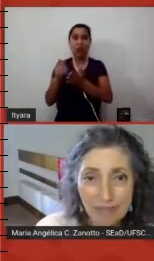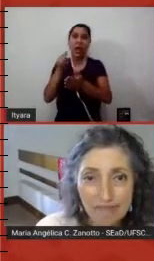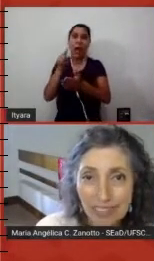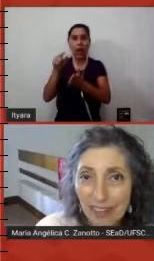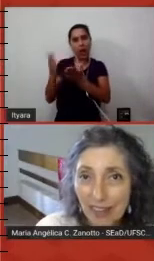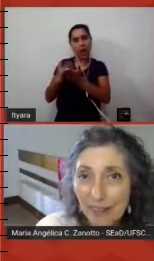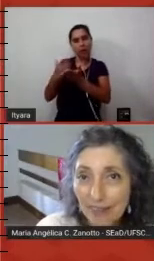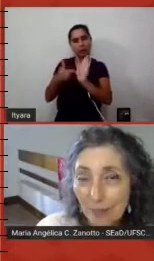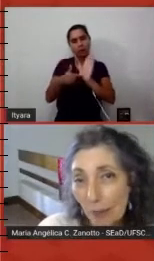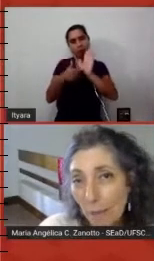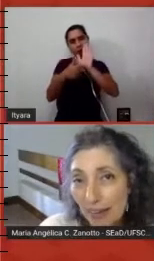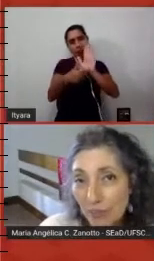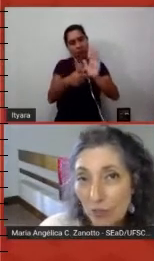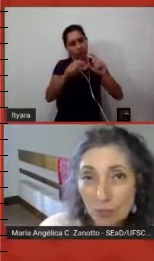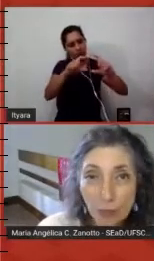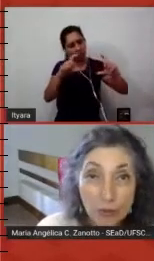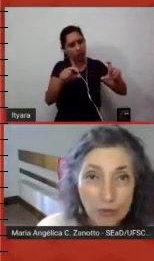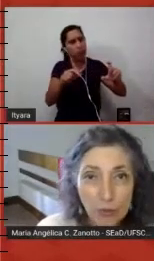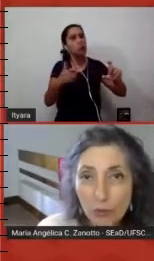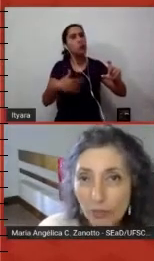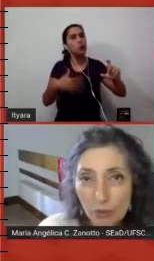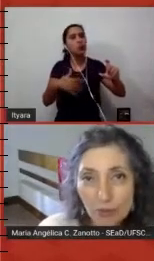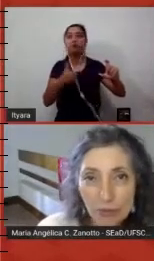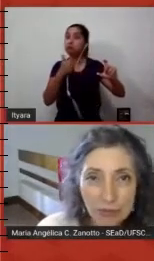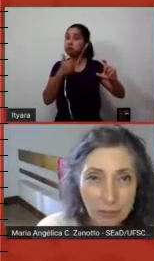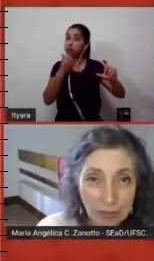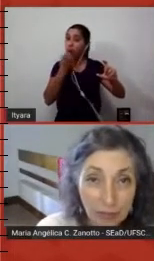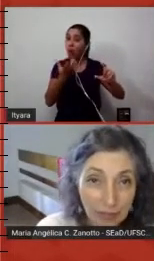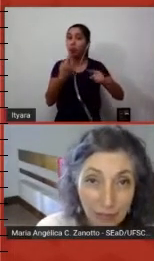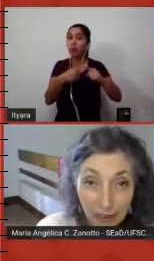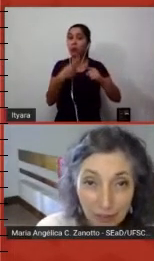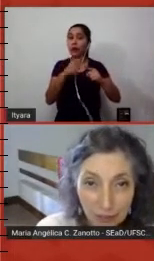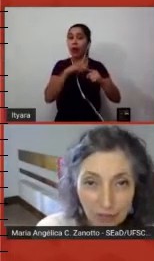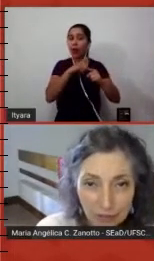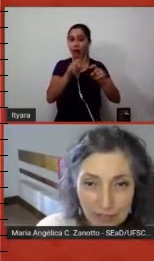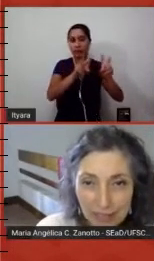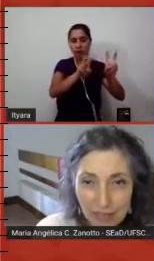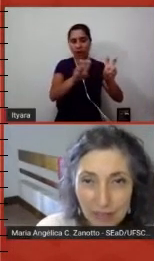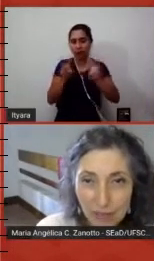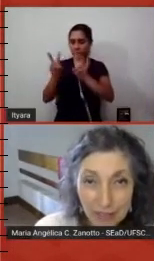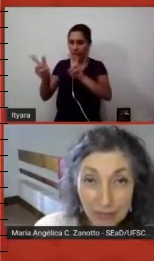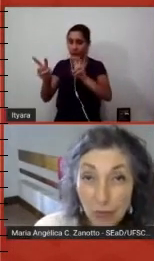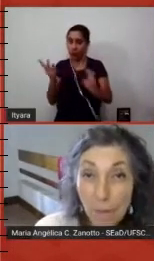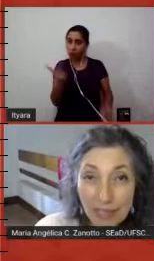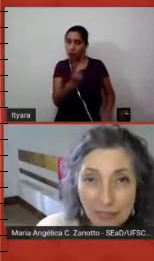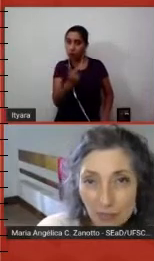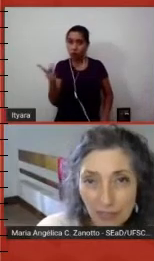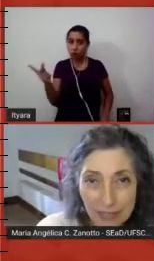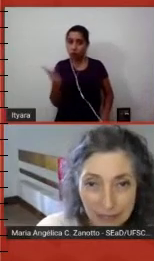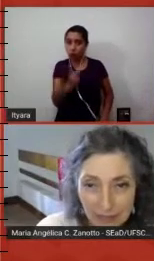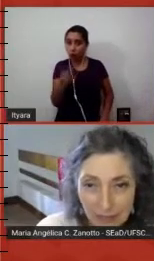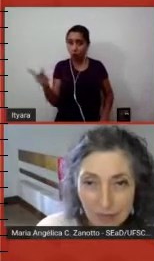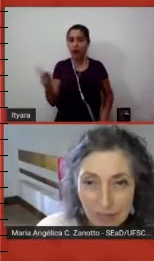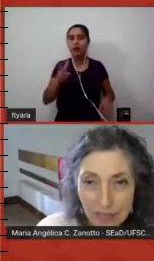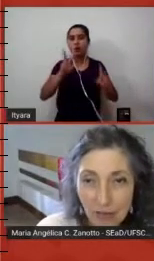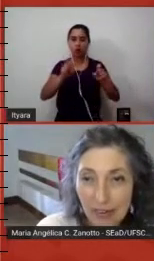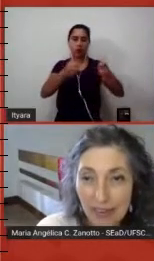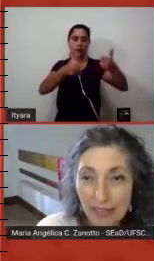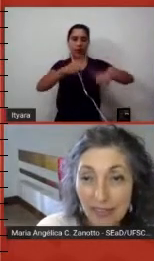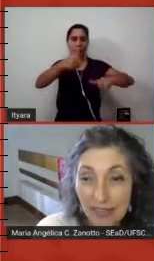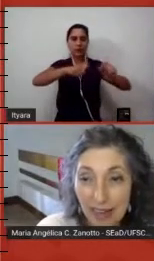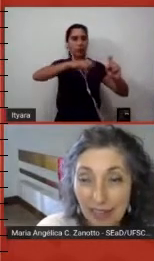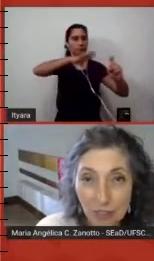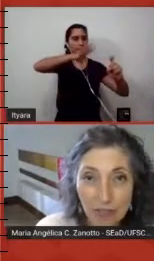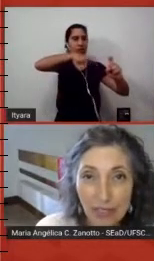livro de pegar dois pontos muito nevrálgicos, né? A questão do mito da avaliação, que